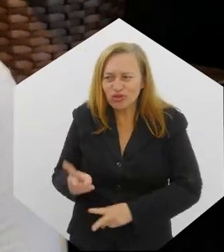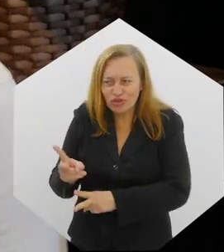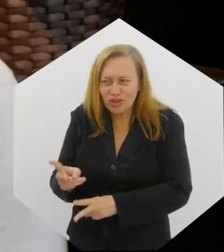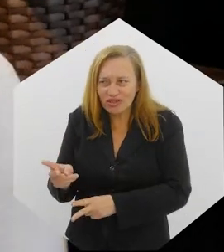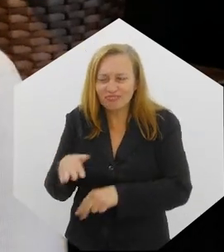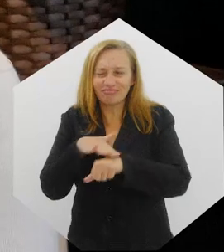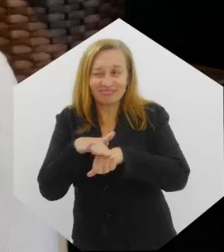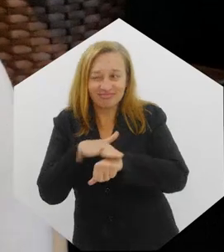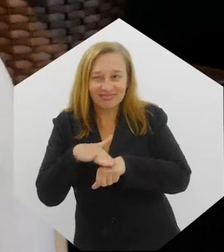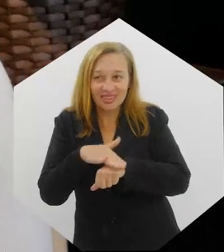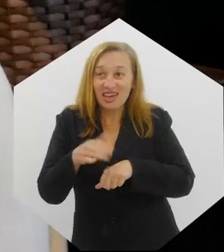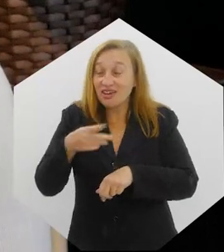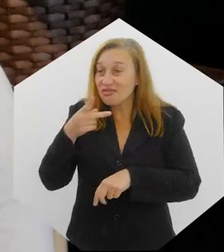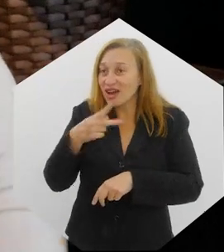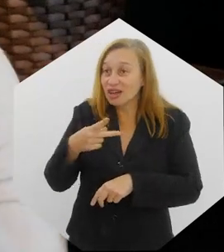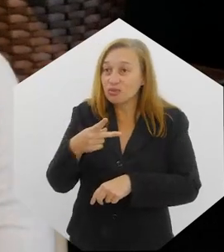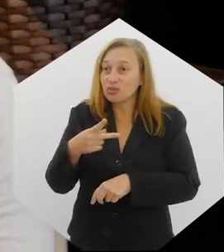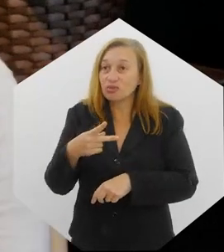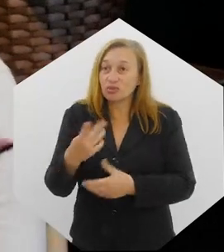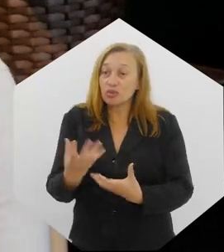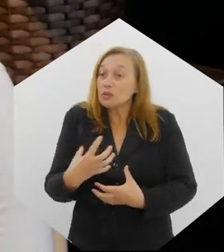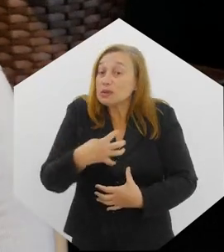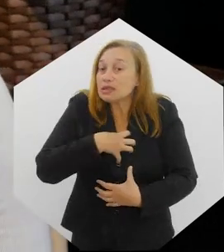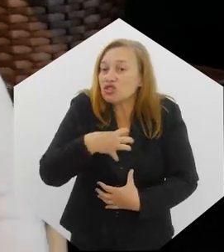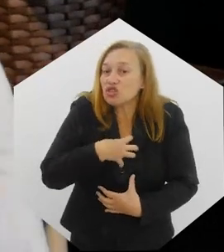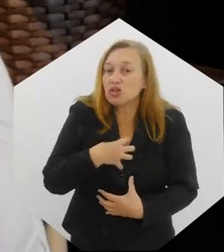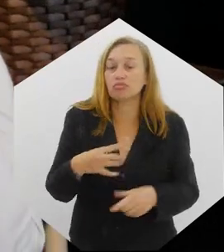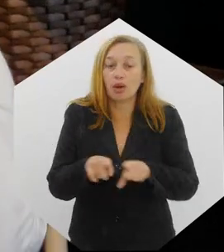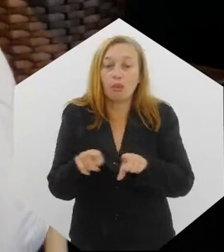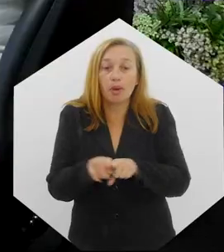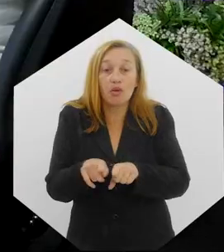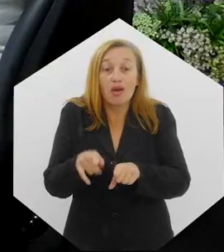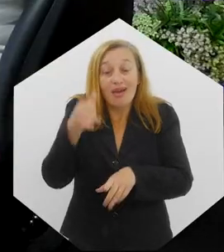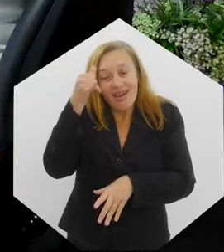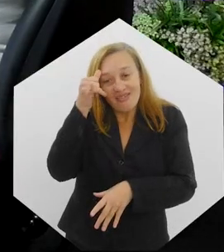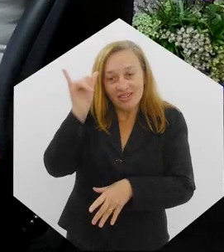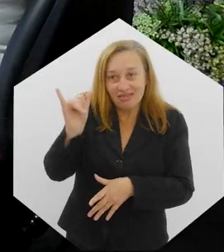continuar então nossa conversa, né, falando sobre os sintomas e os cuidados que é